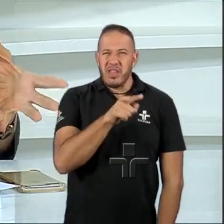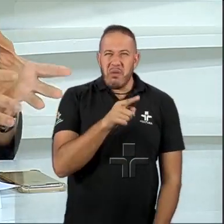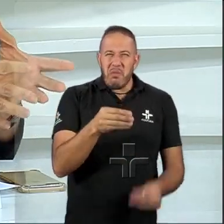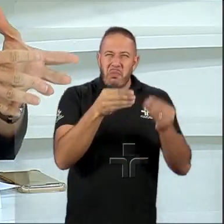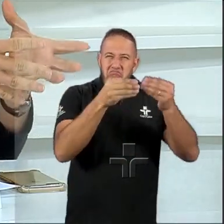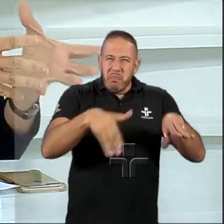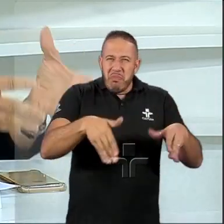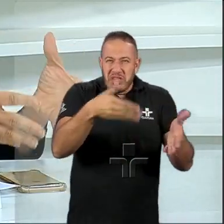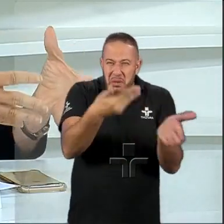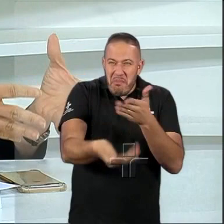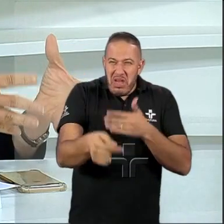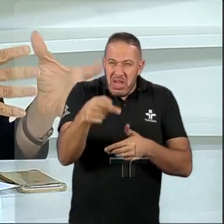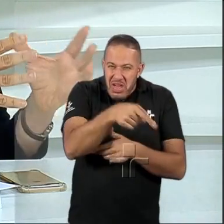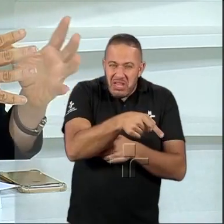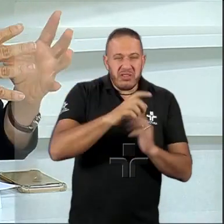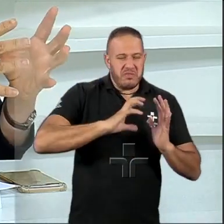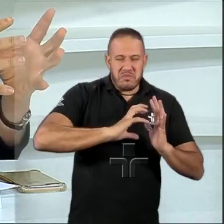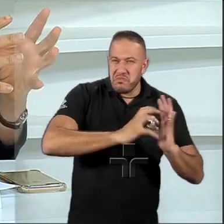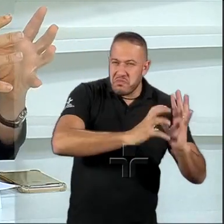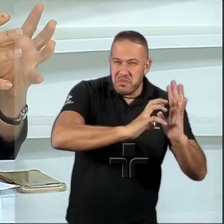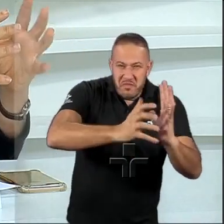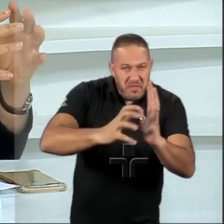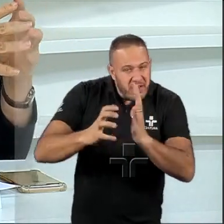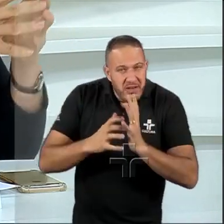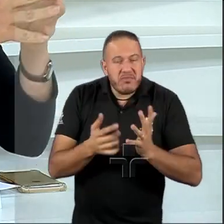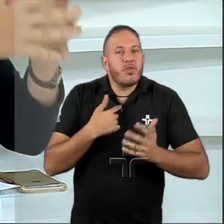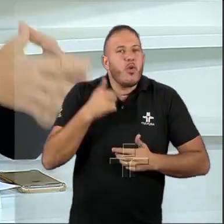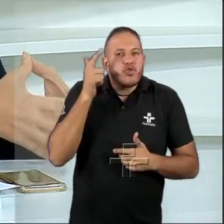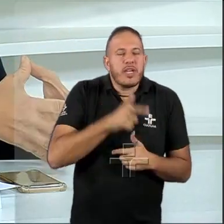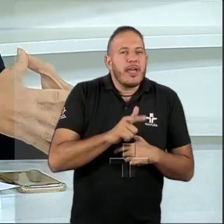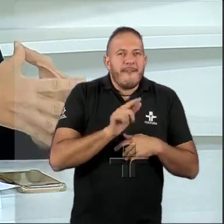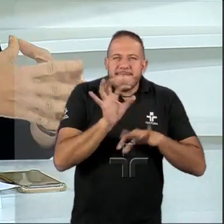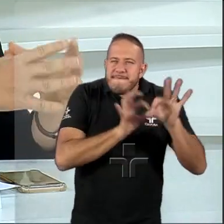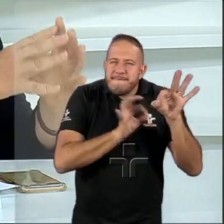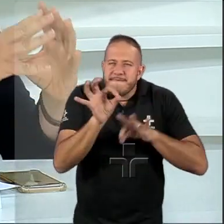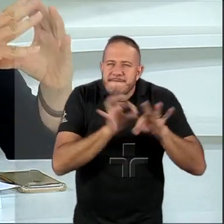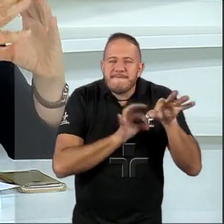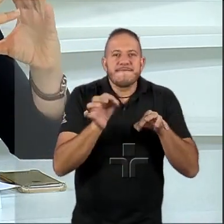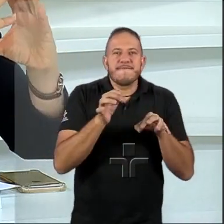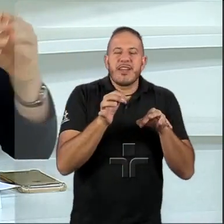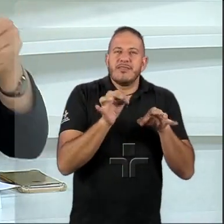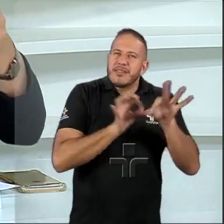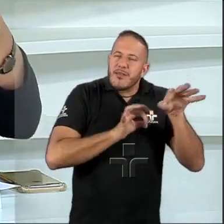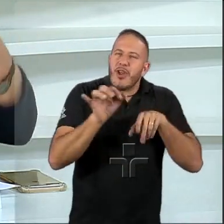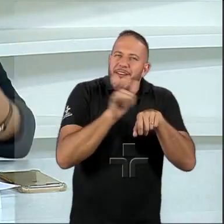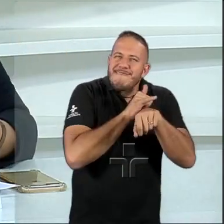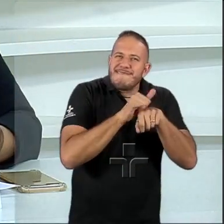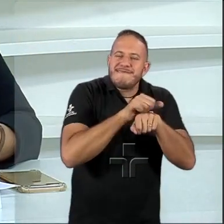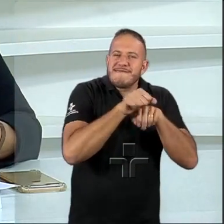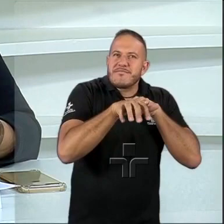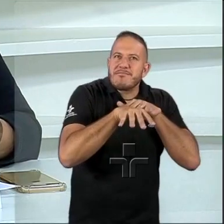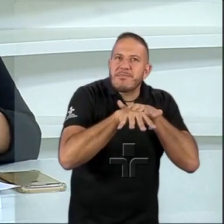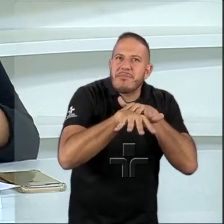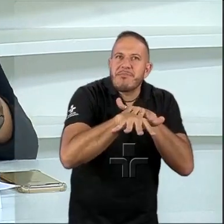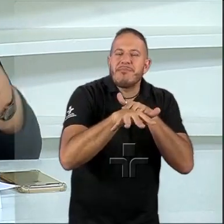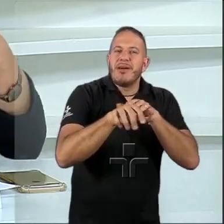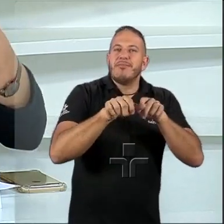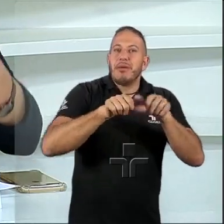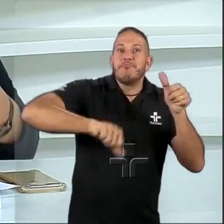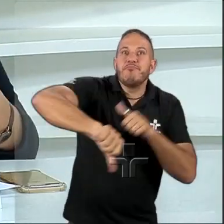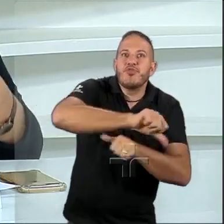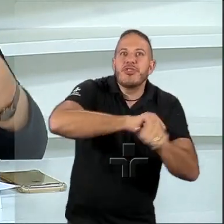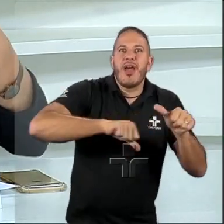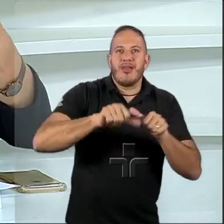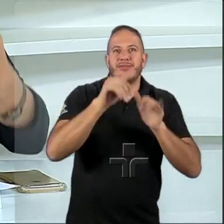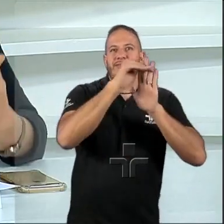fracasso dos partidos em processar as manifestações para a renovação do sistema político